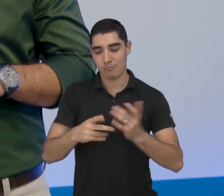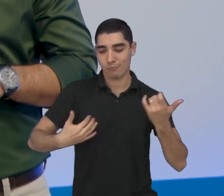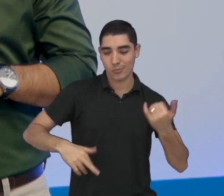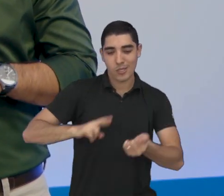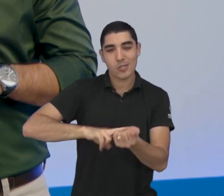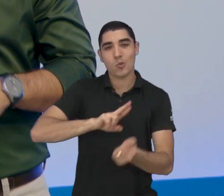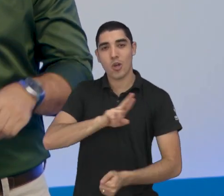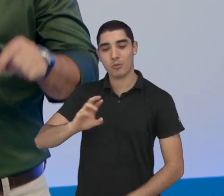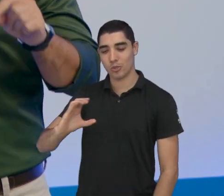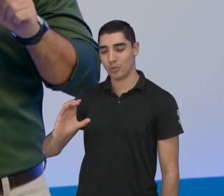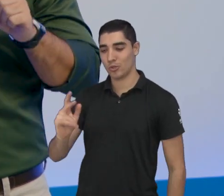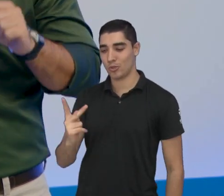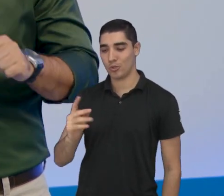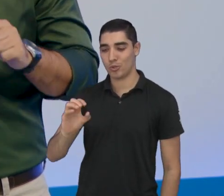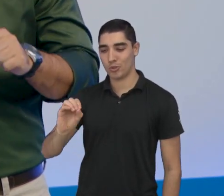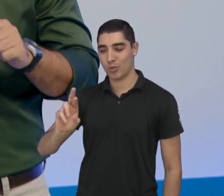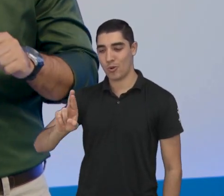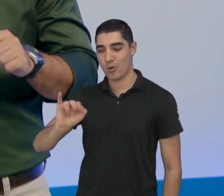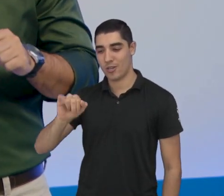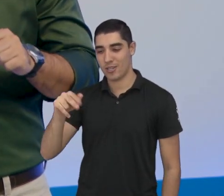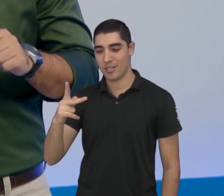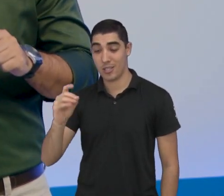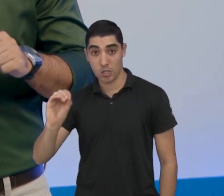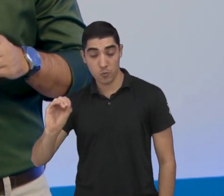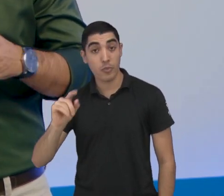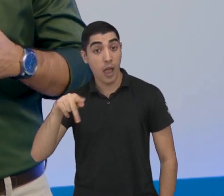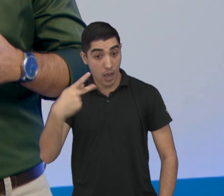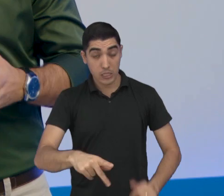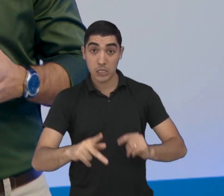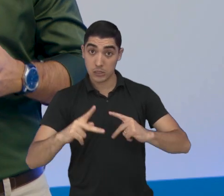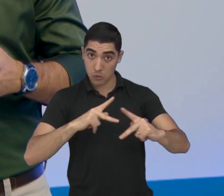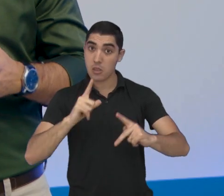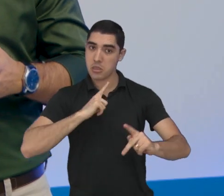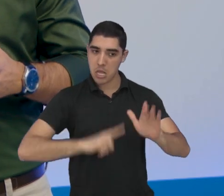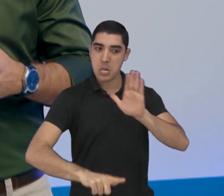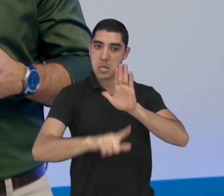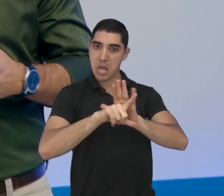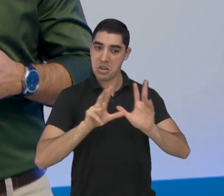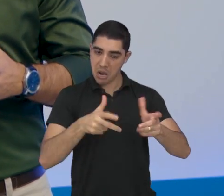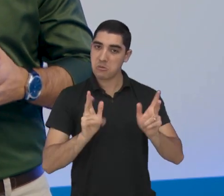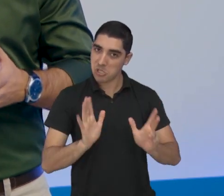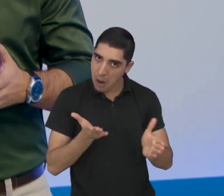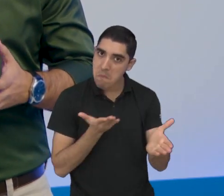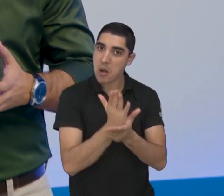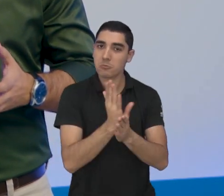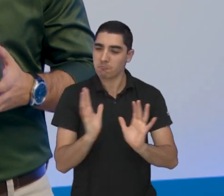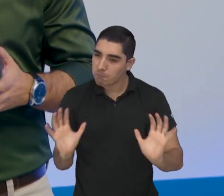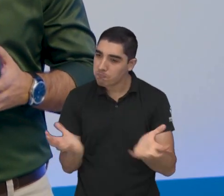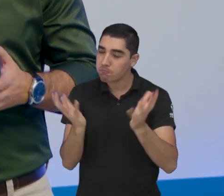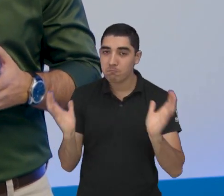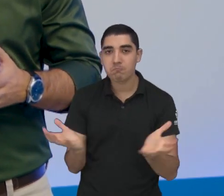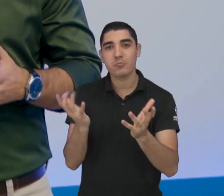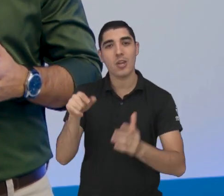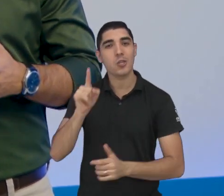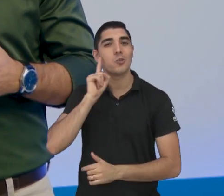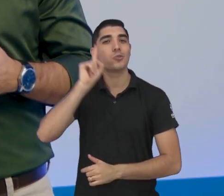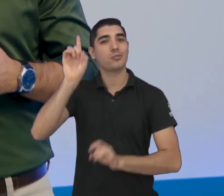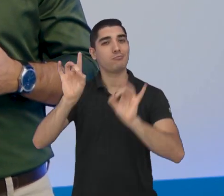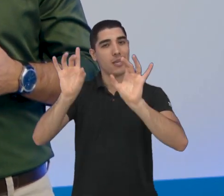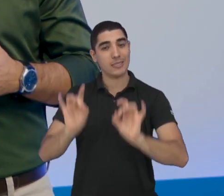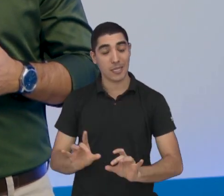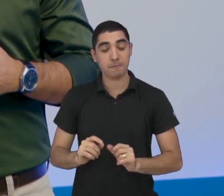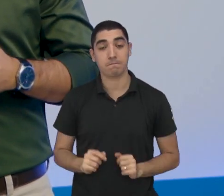do calendário de eventos aqui de São José, a partir de uma lei aprovada pela Câmara. Estilo marcante da história musical